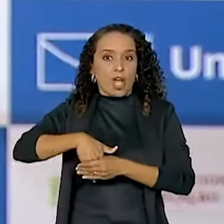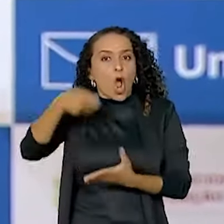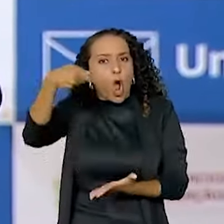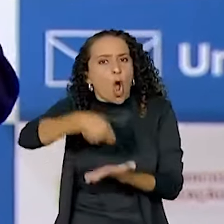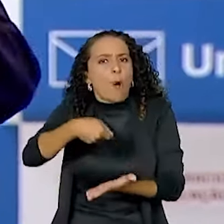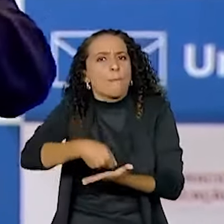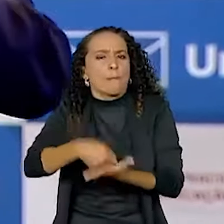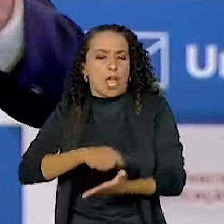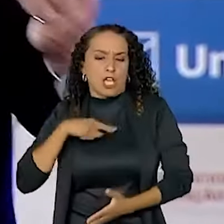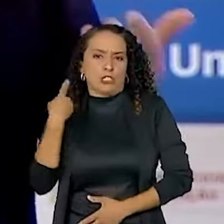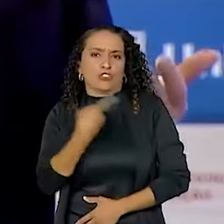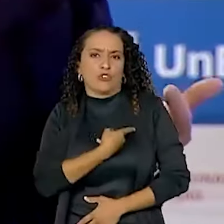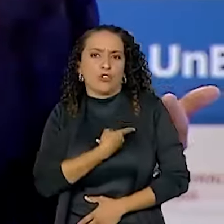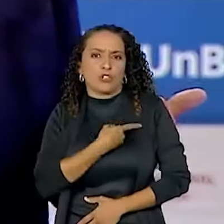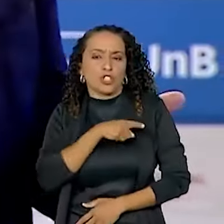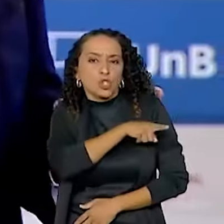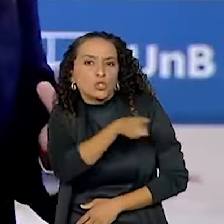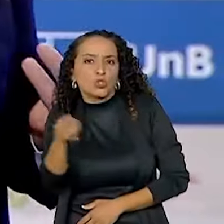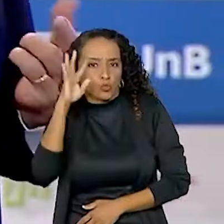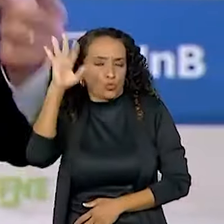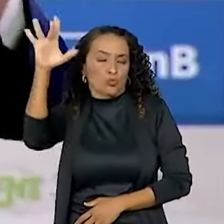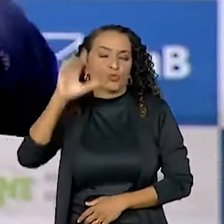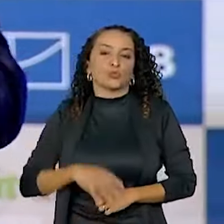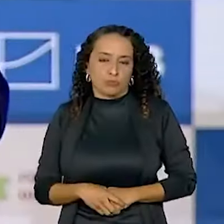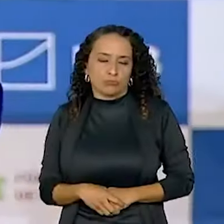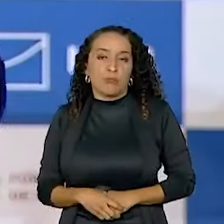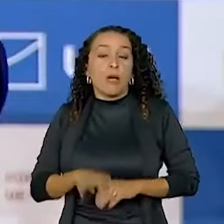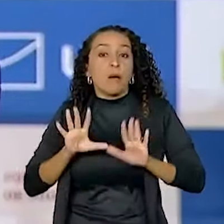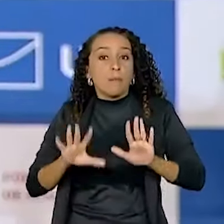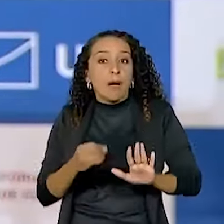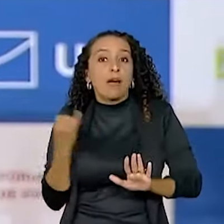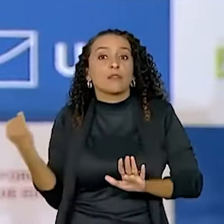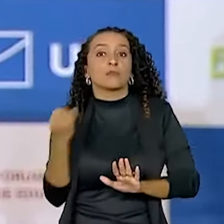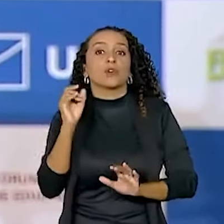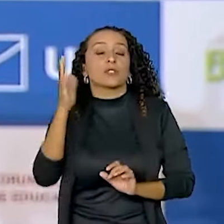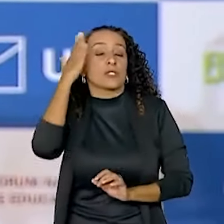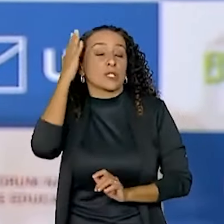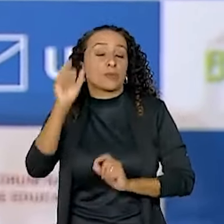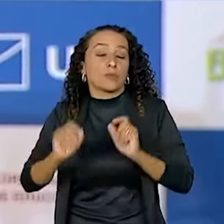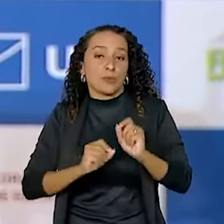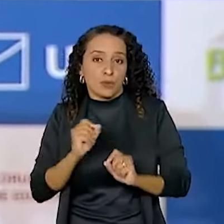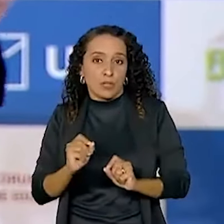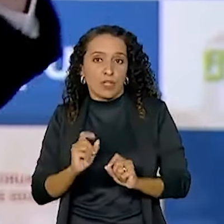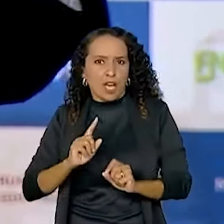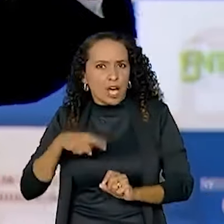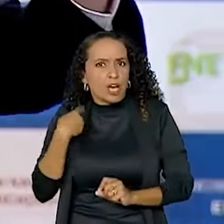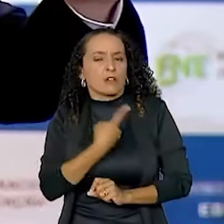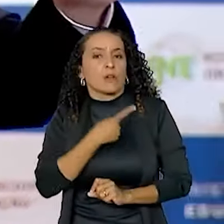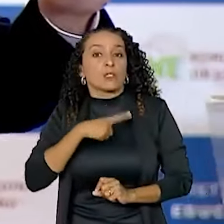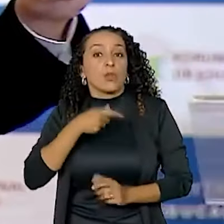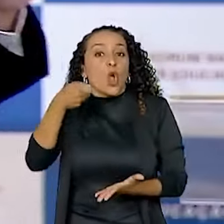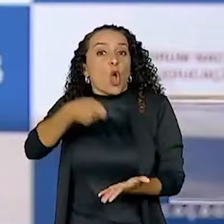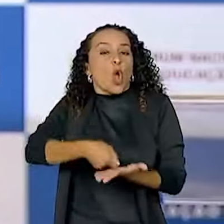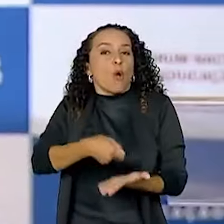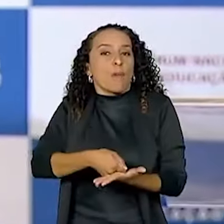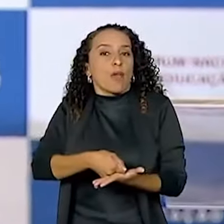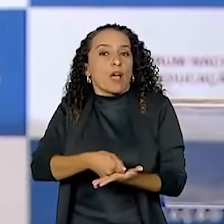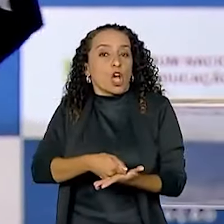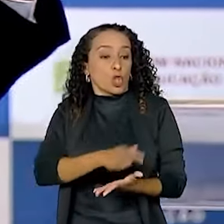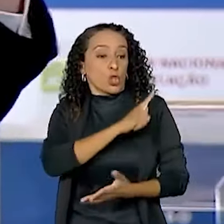nós aquilo que vocês sonham. Mas é importante a gente saber que nós temos que cobrar